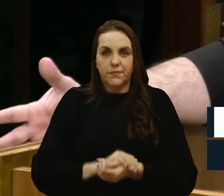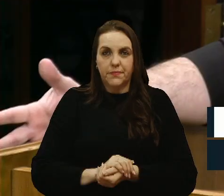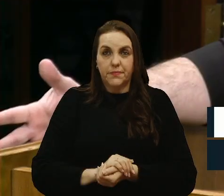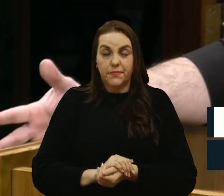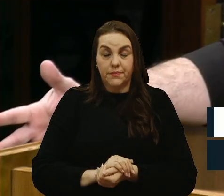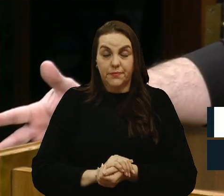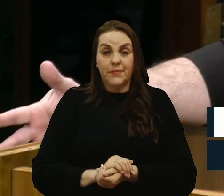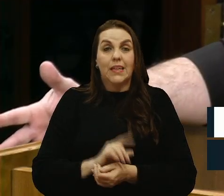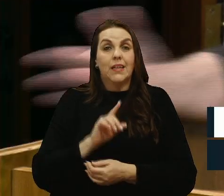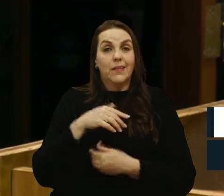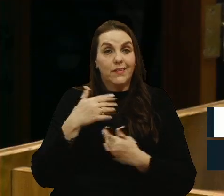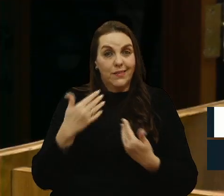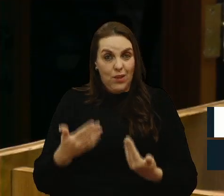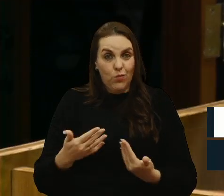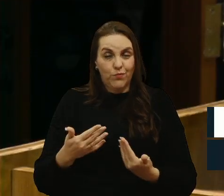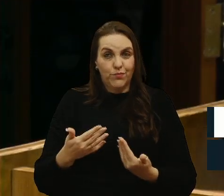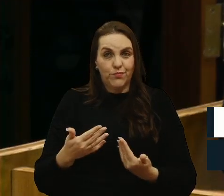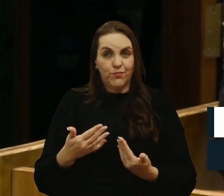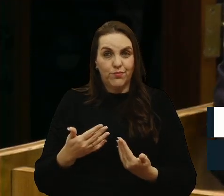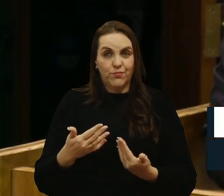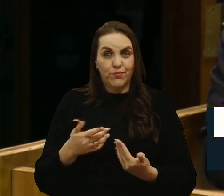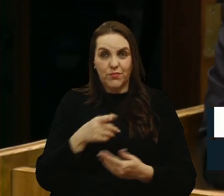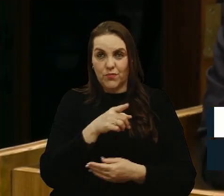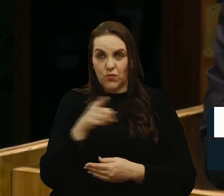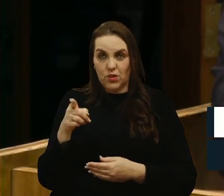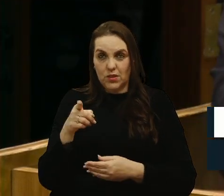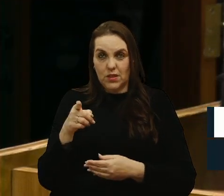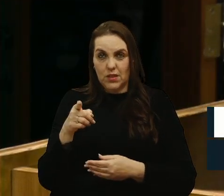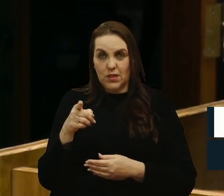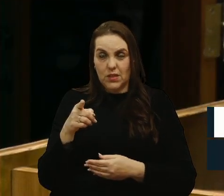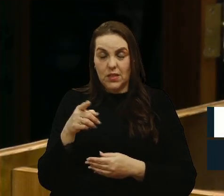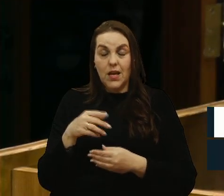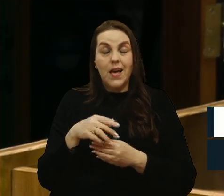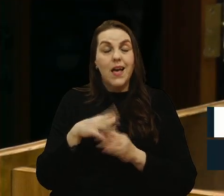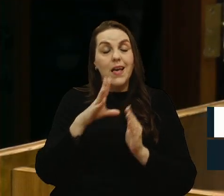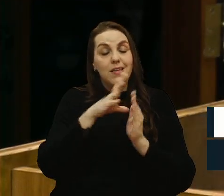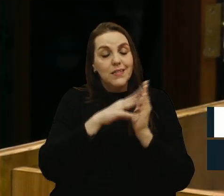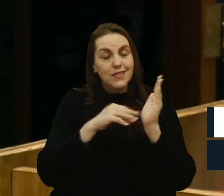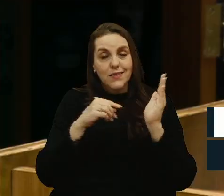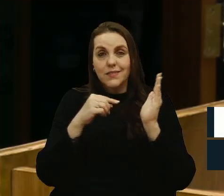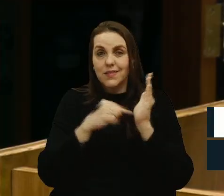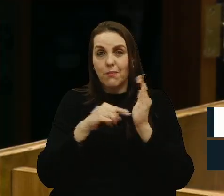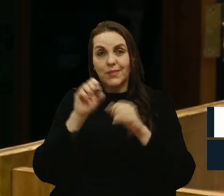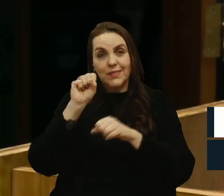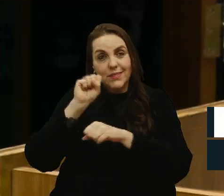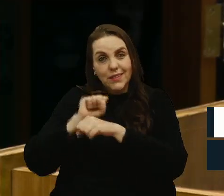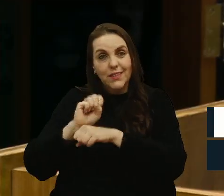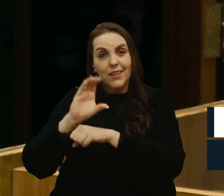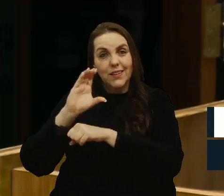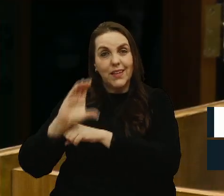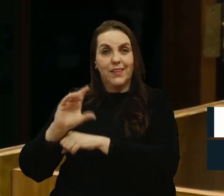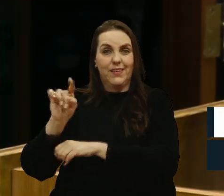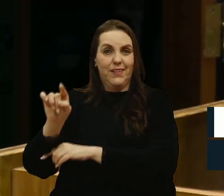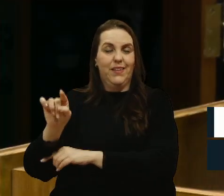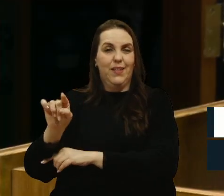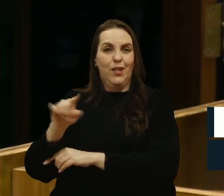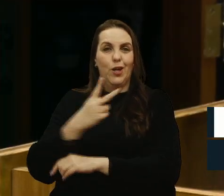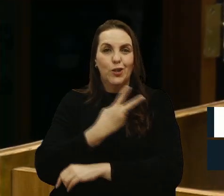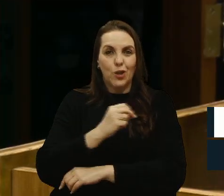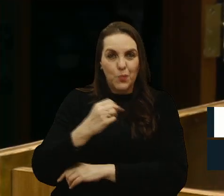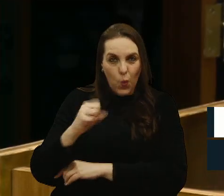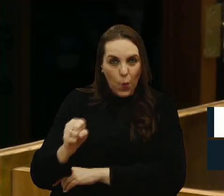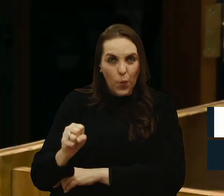Volto a dizer, sigam governador do estado, siga o exemplo de Santa Catarina. 2008, 2009